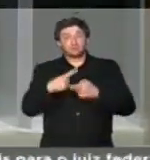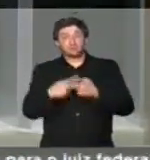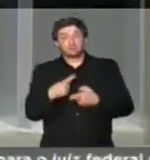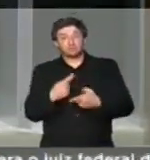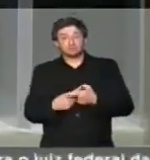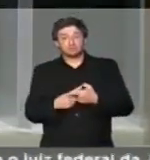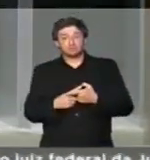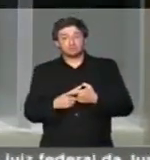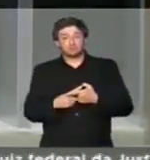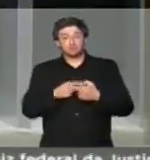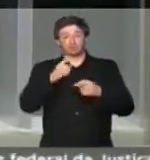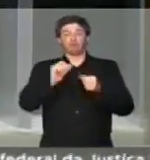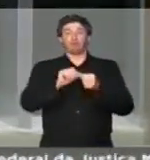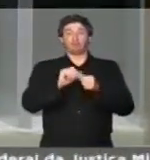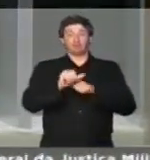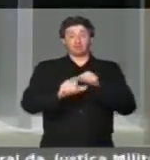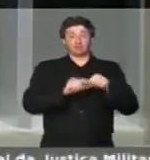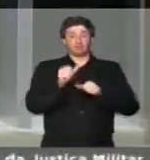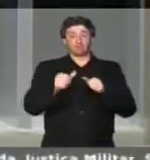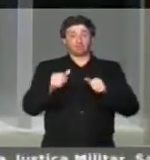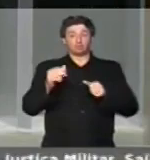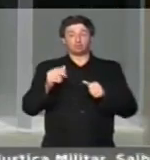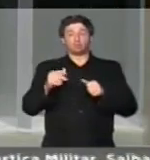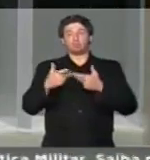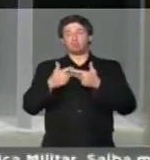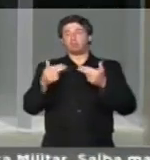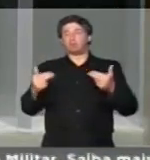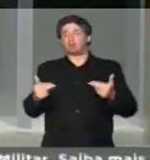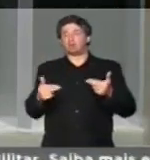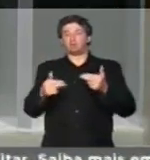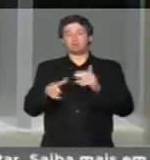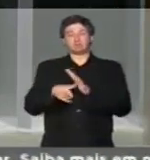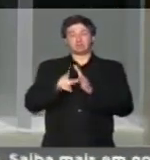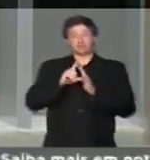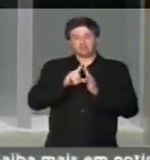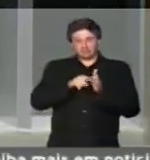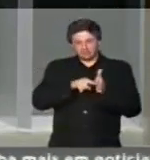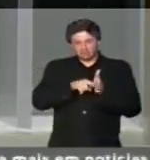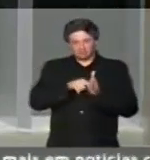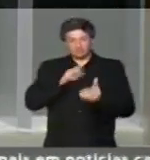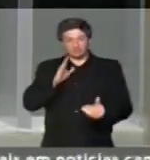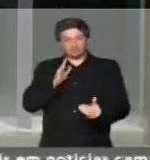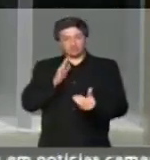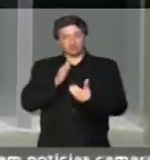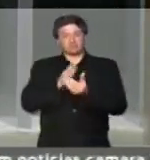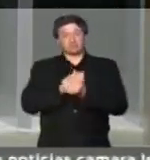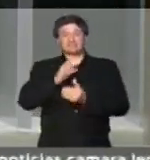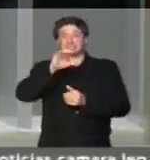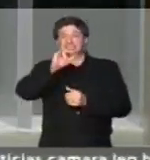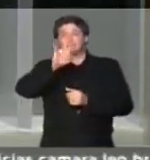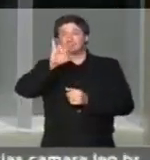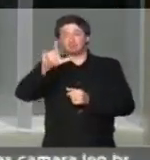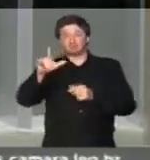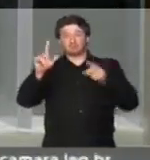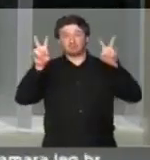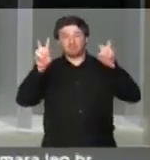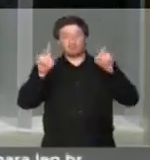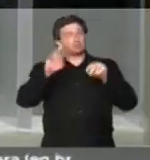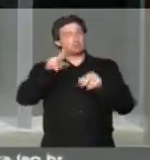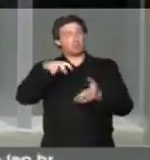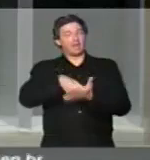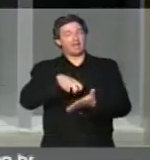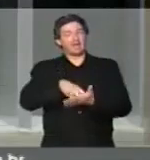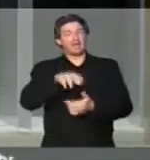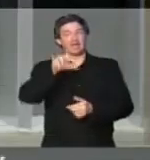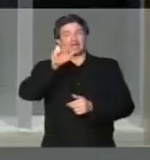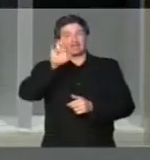o ministério público transformou um procedimento preliminar em inquérito civil não é